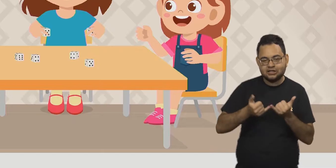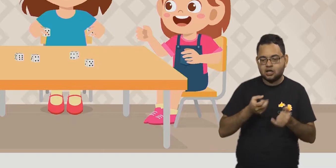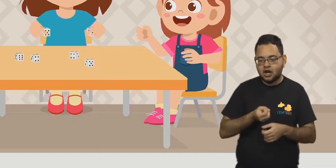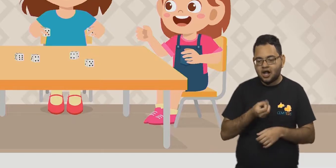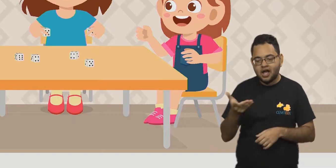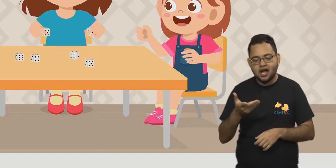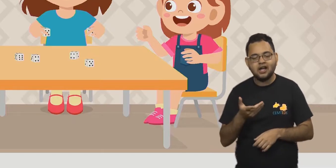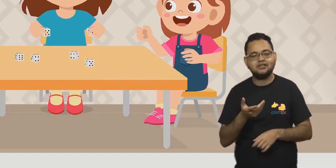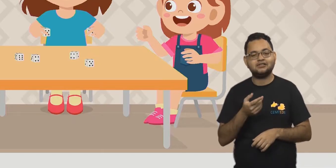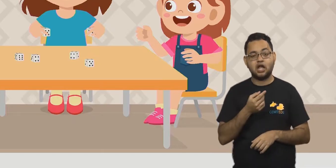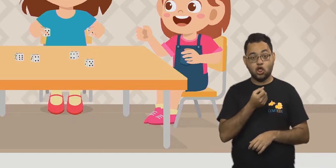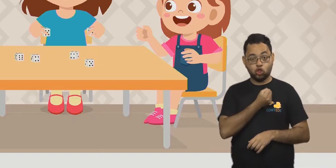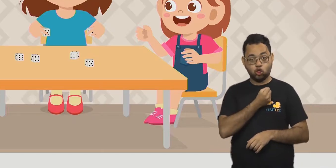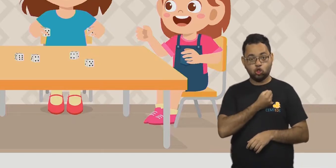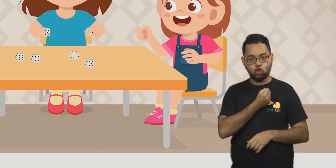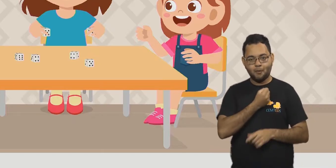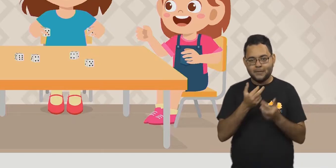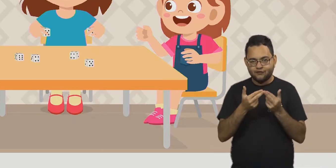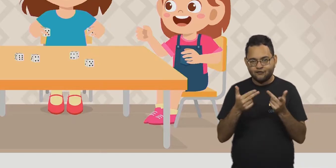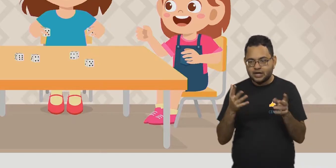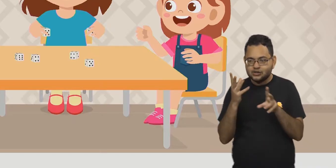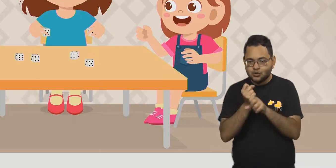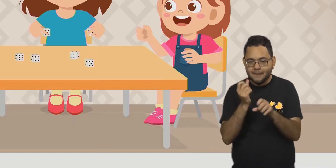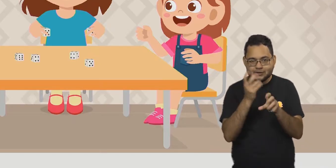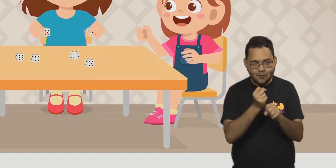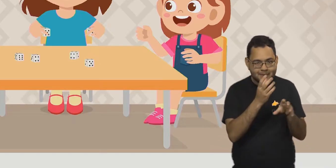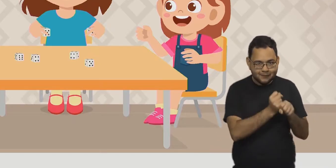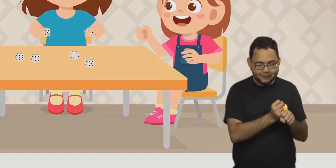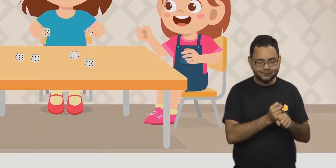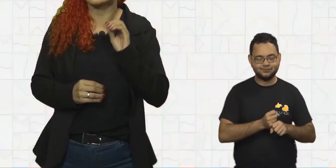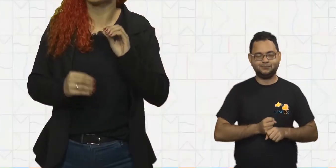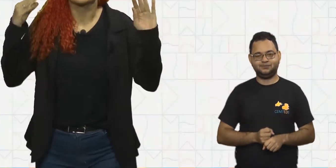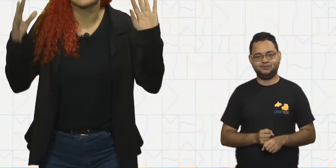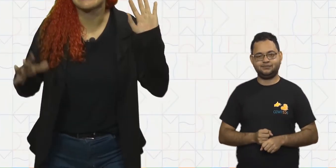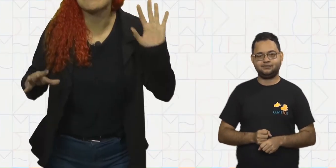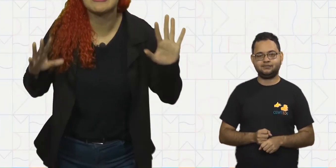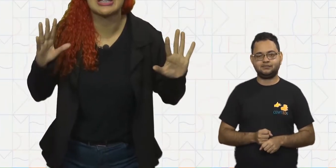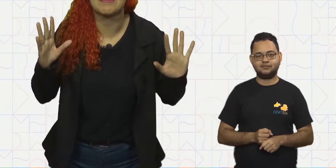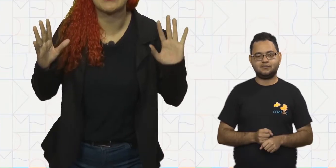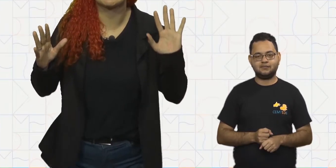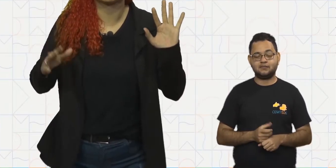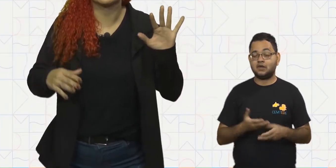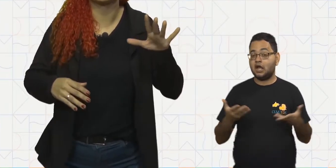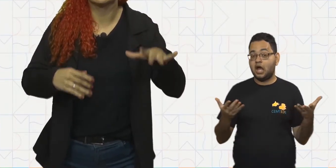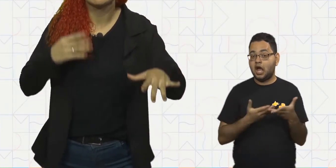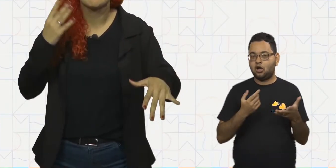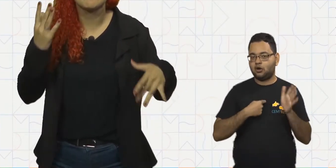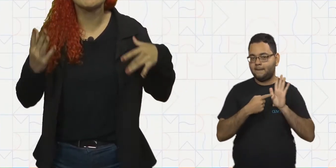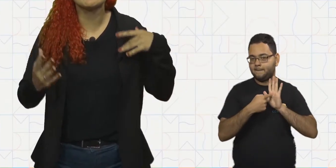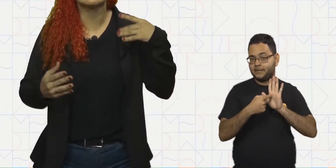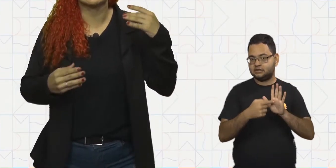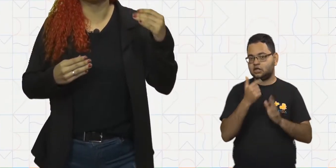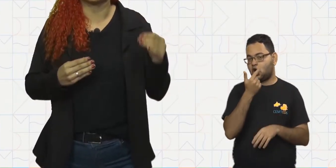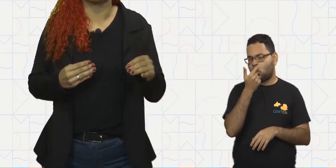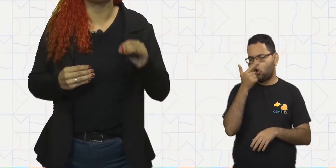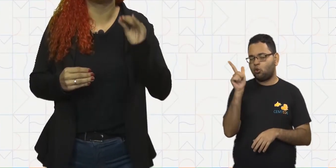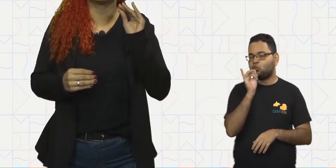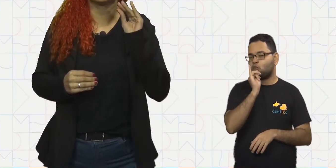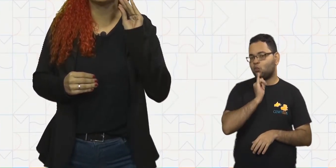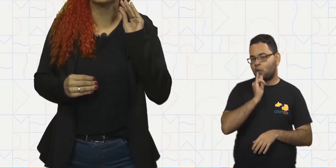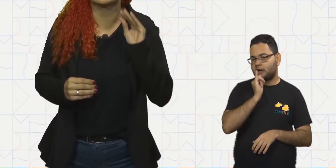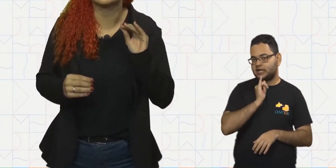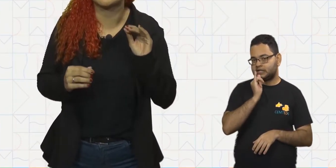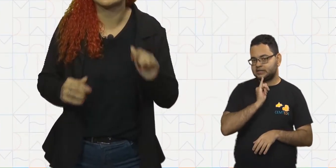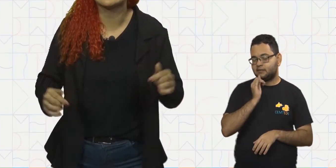encontrar resultados com os lances dos dois lados Quero mostrar para vocês outros